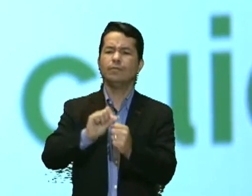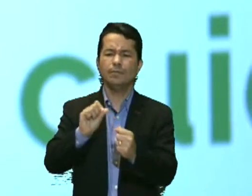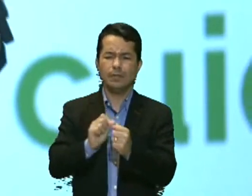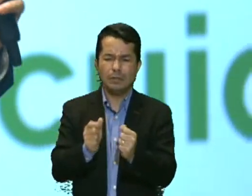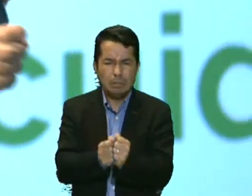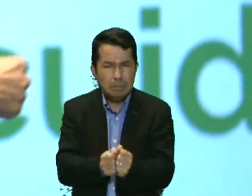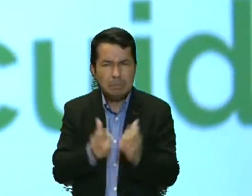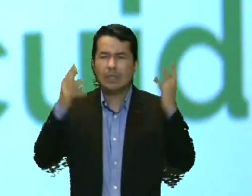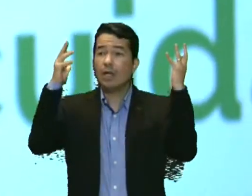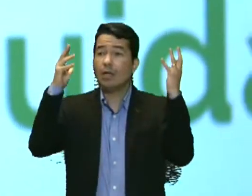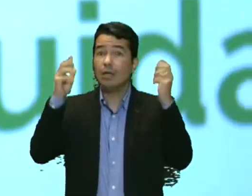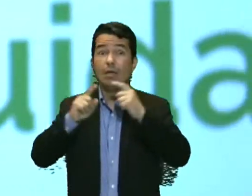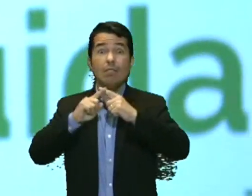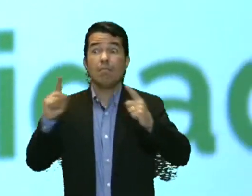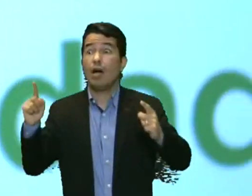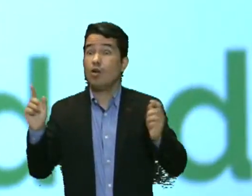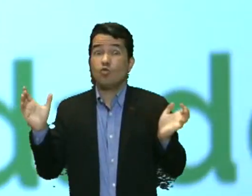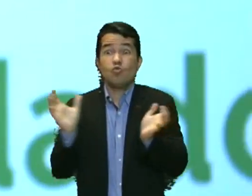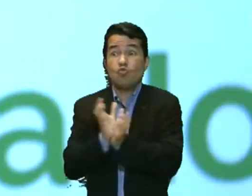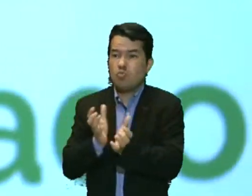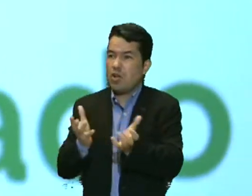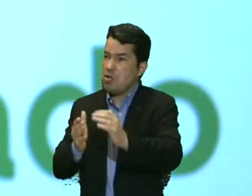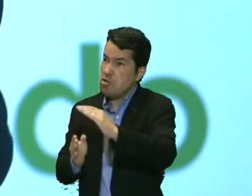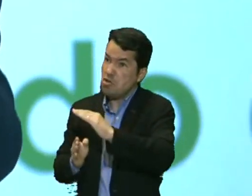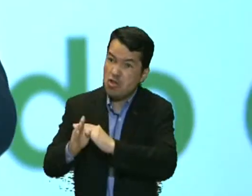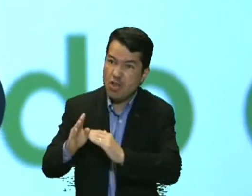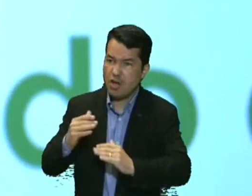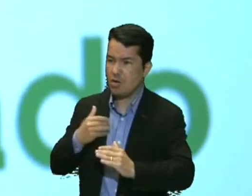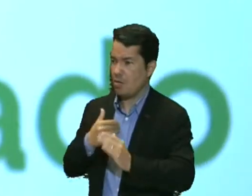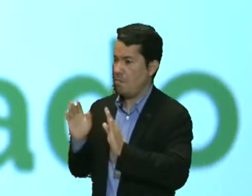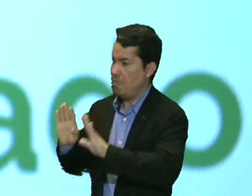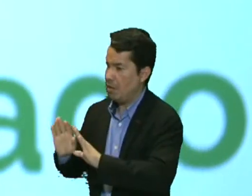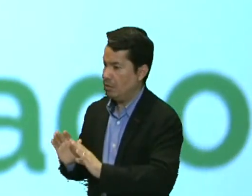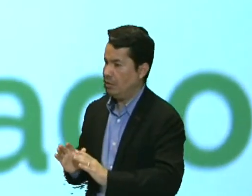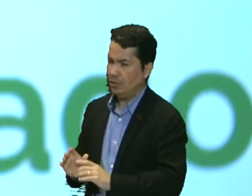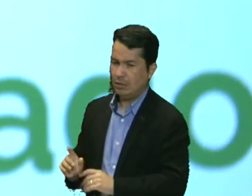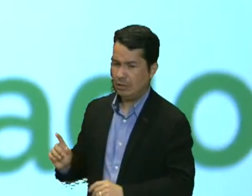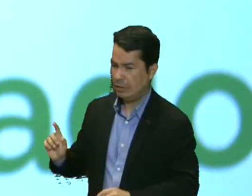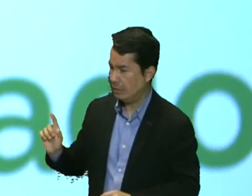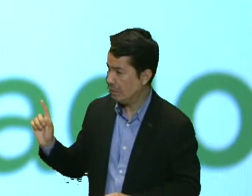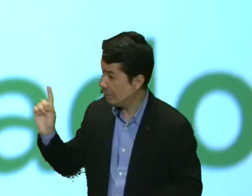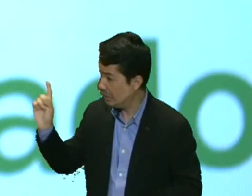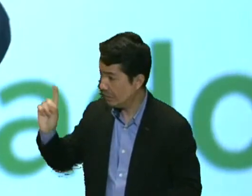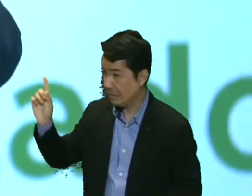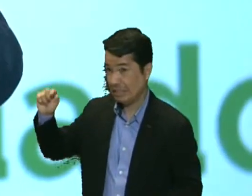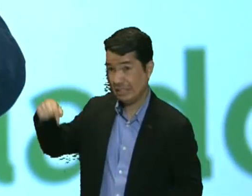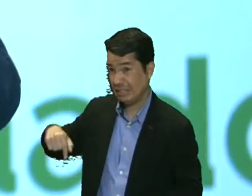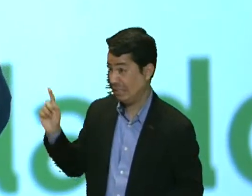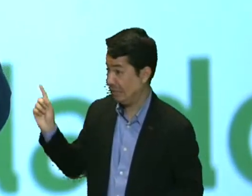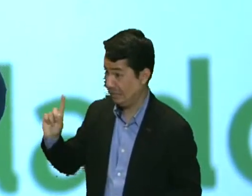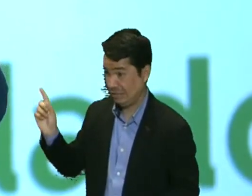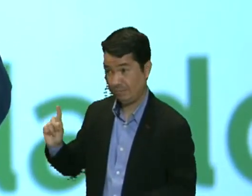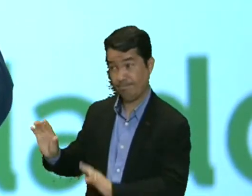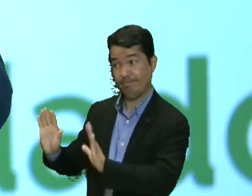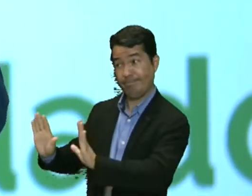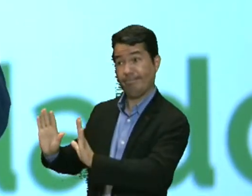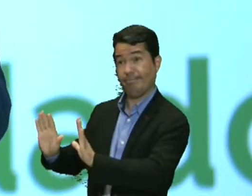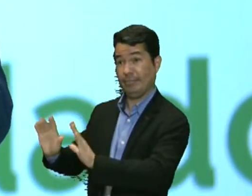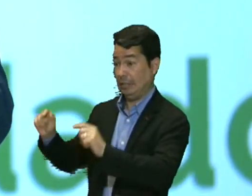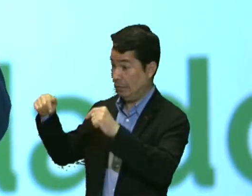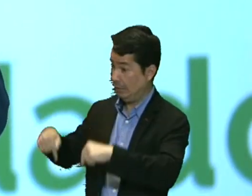balançando. E eles queriam entrar para dentro da van. E eu chegava na porta e só falava assim, aqui não sabia o que falar. Só